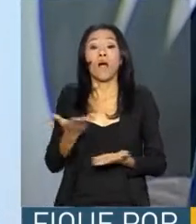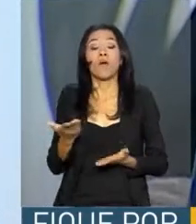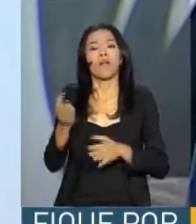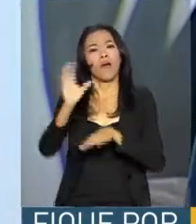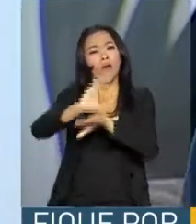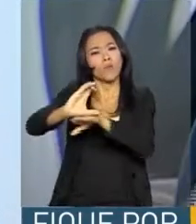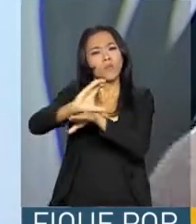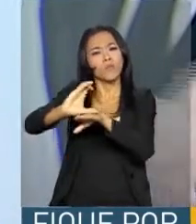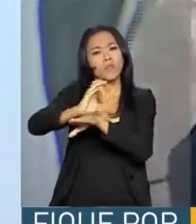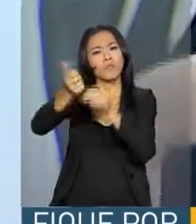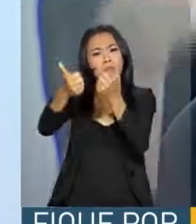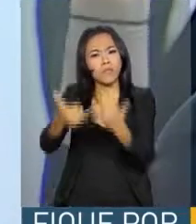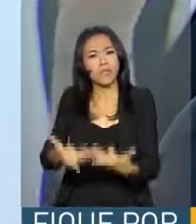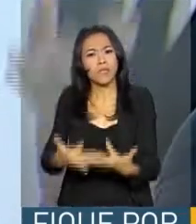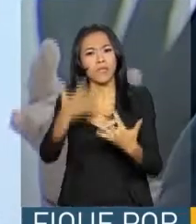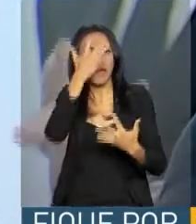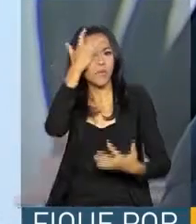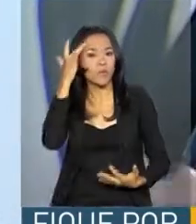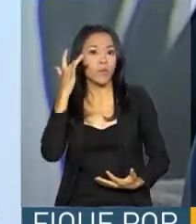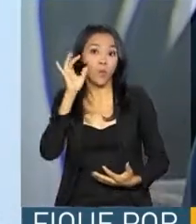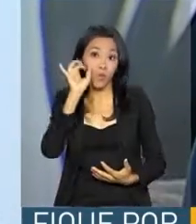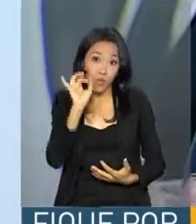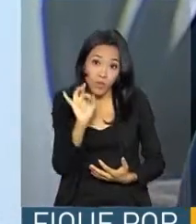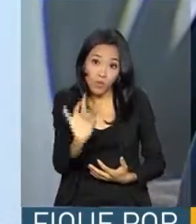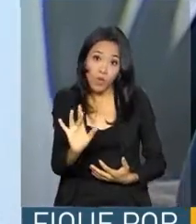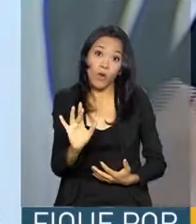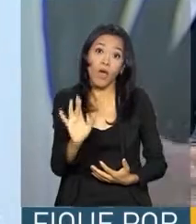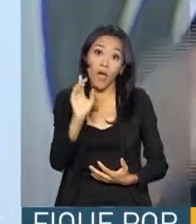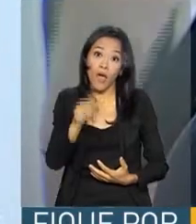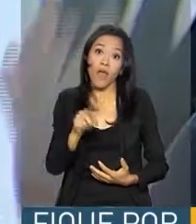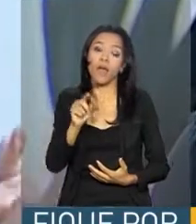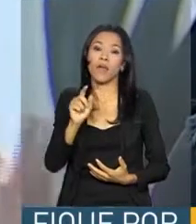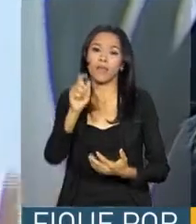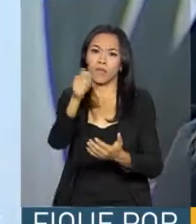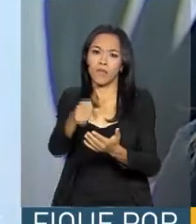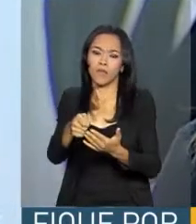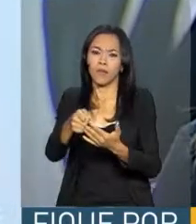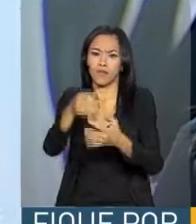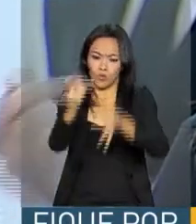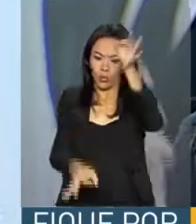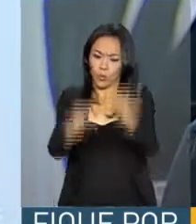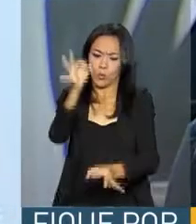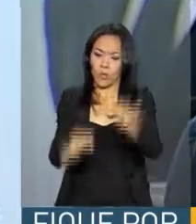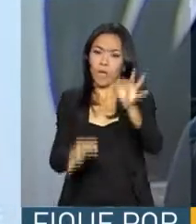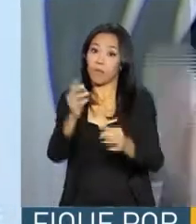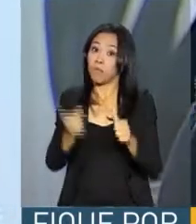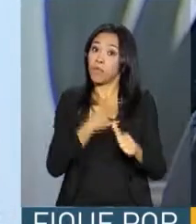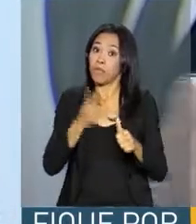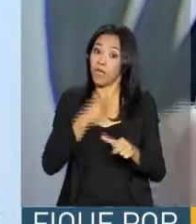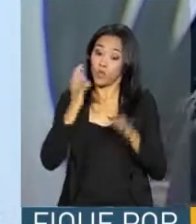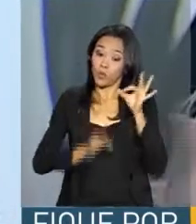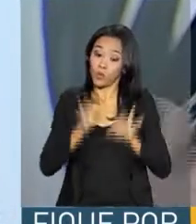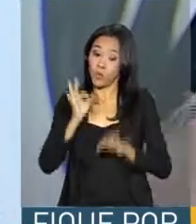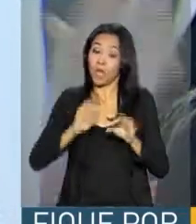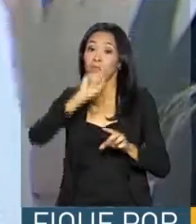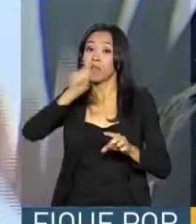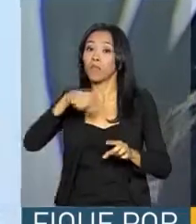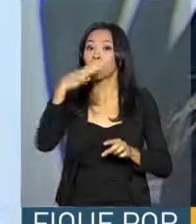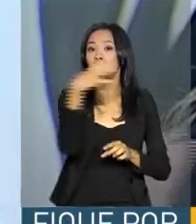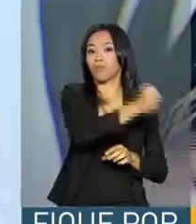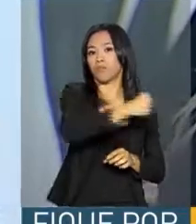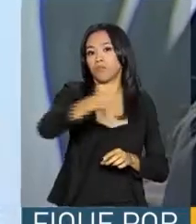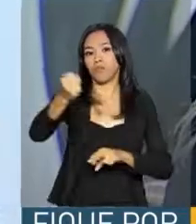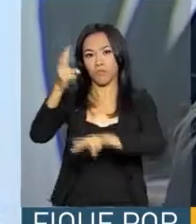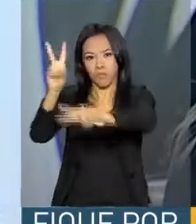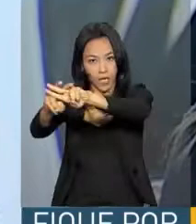Constituição fala, que a pessoa só é efetivamente condenada depois do trânsito em julgado. Primeiro, o senhor acha que a justiça